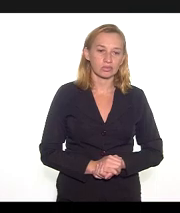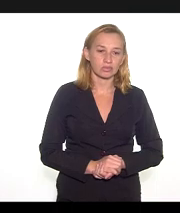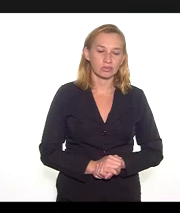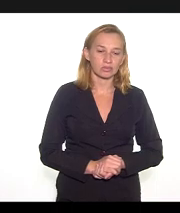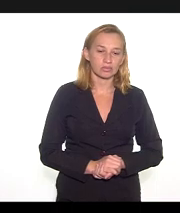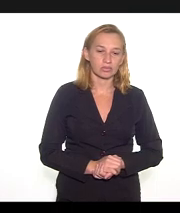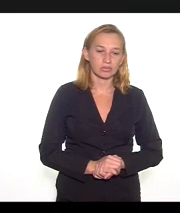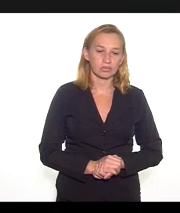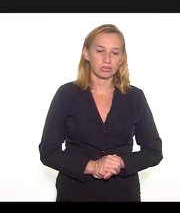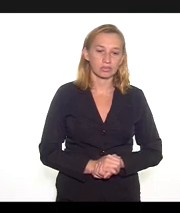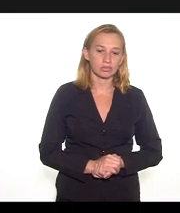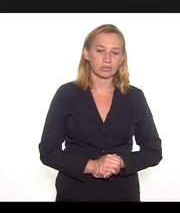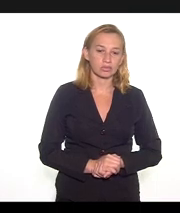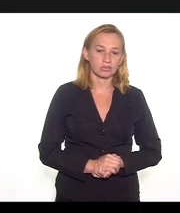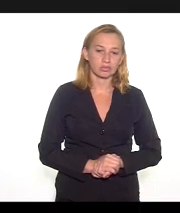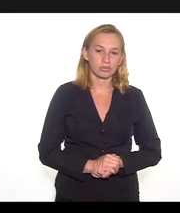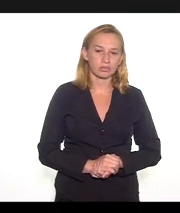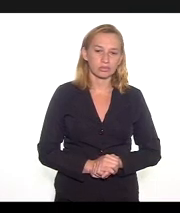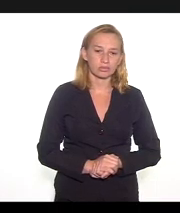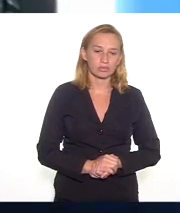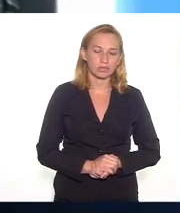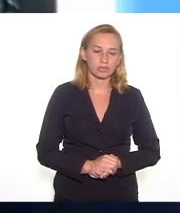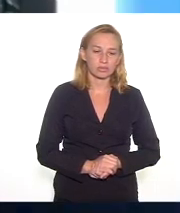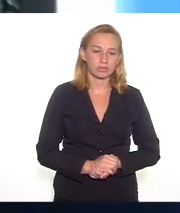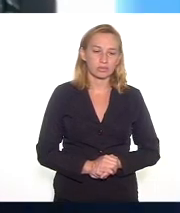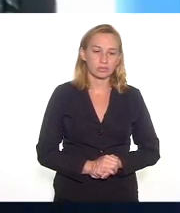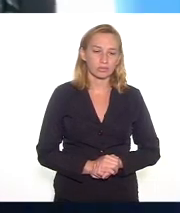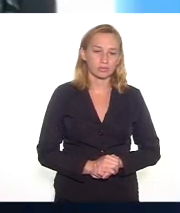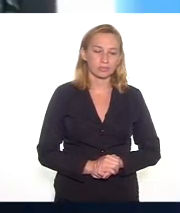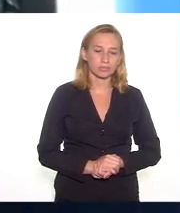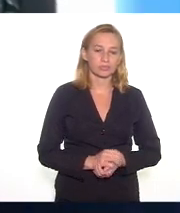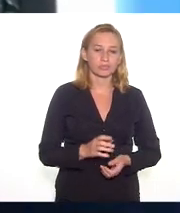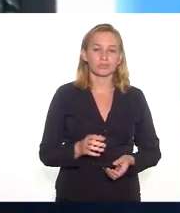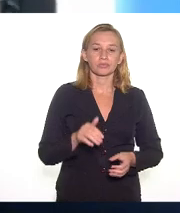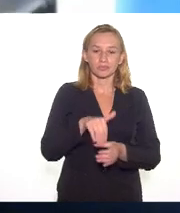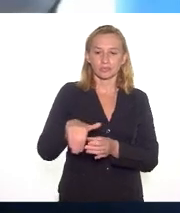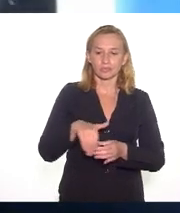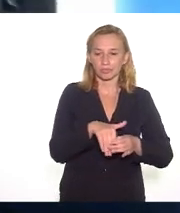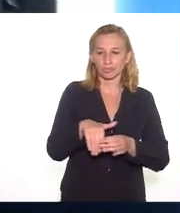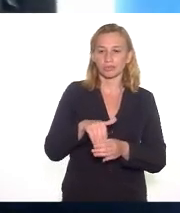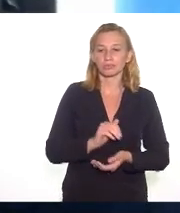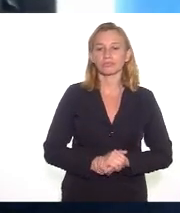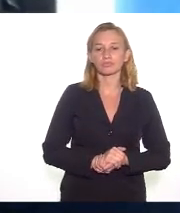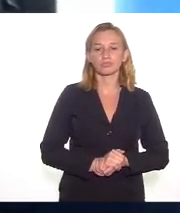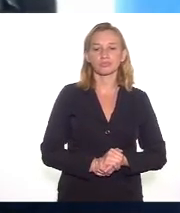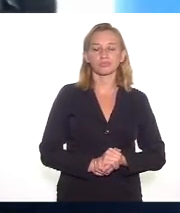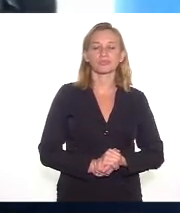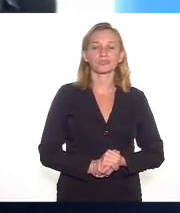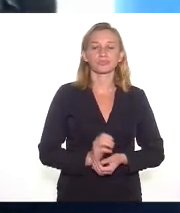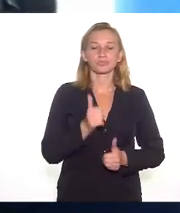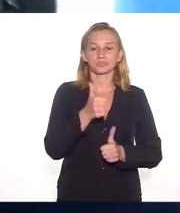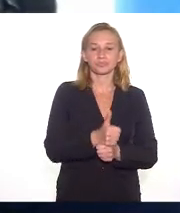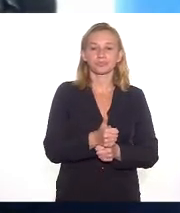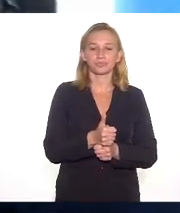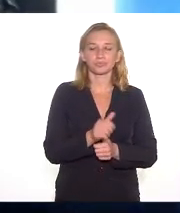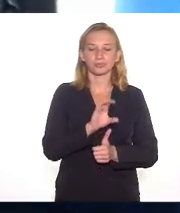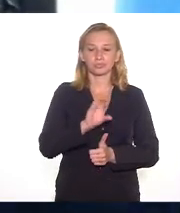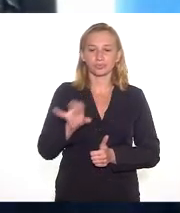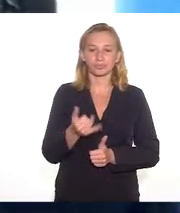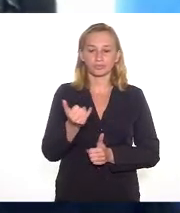Com os pareceres emitidos em votação substitutiva. Com os pareceres emitidos em votação O substitutivo da